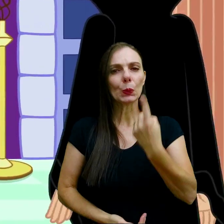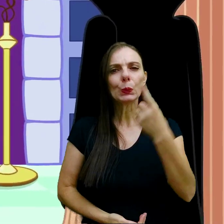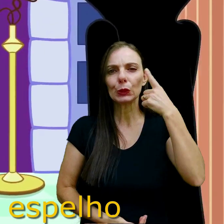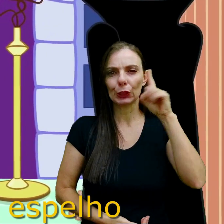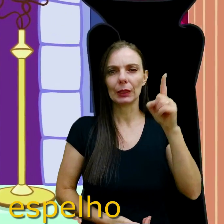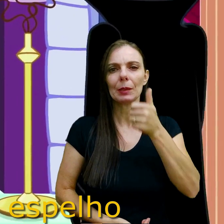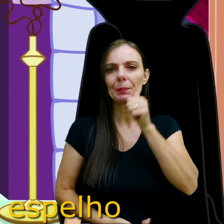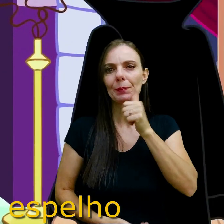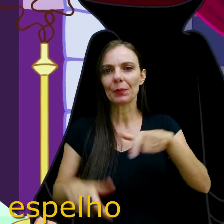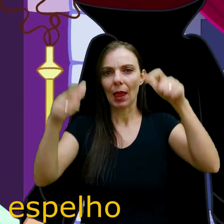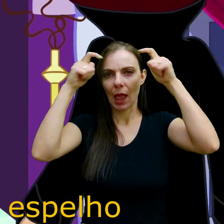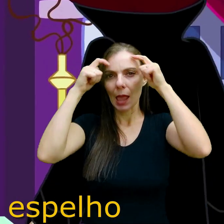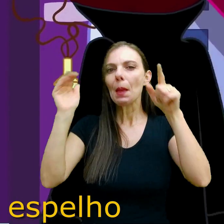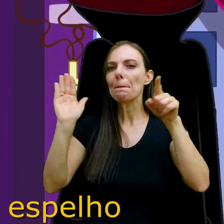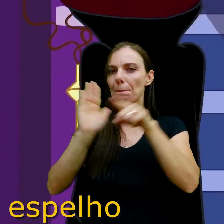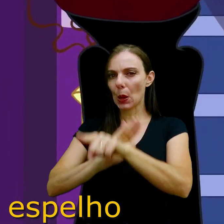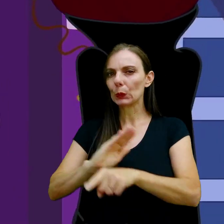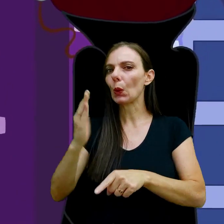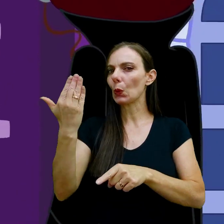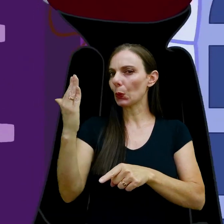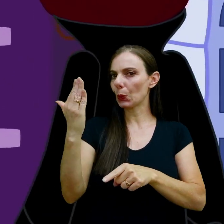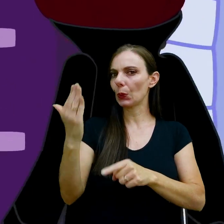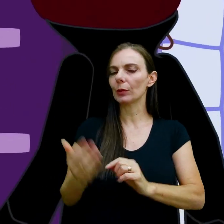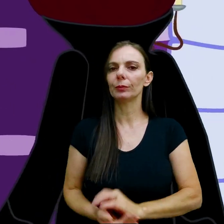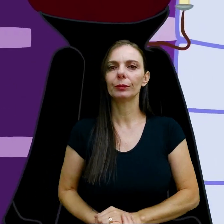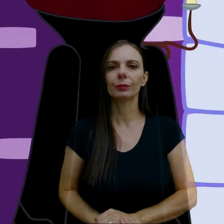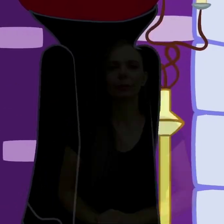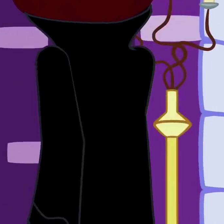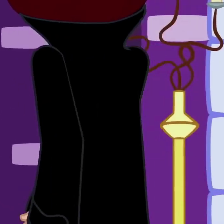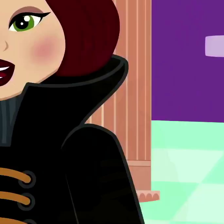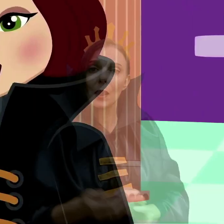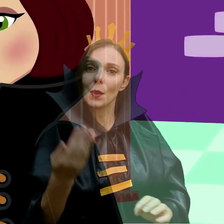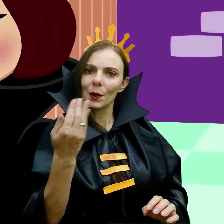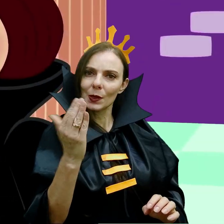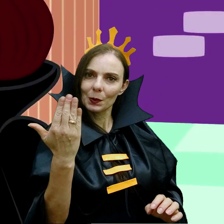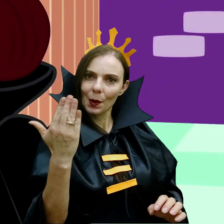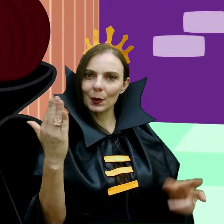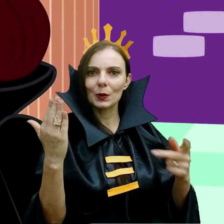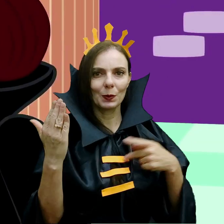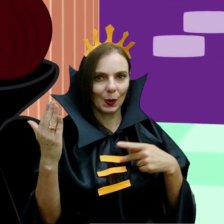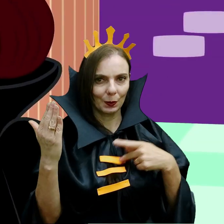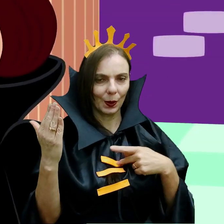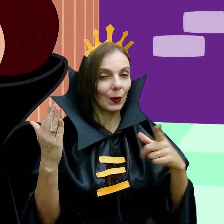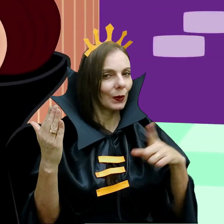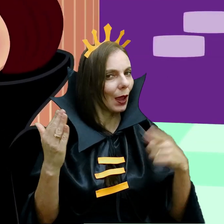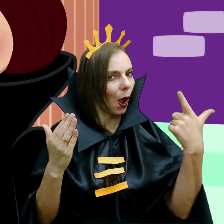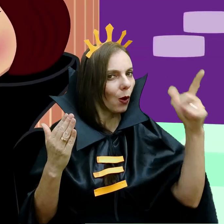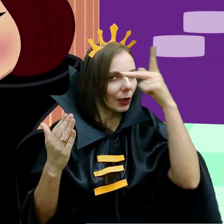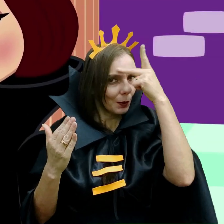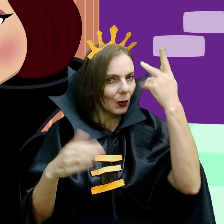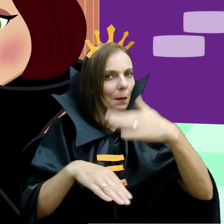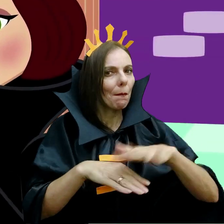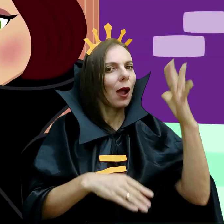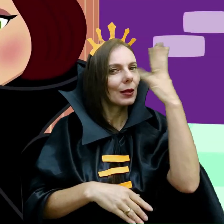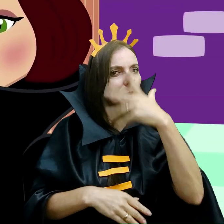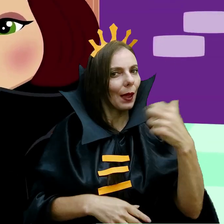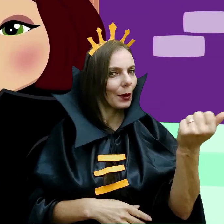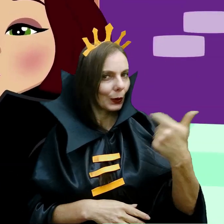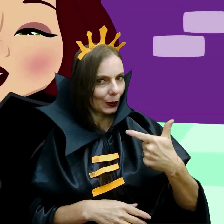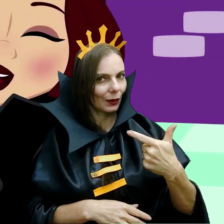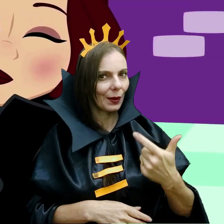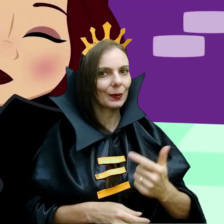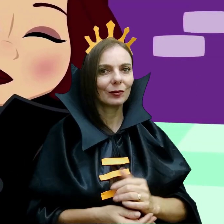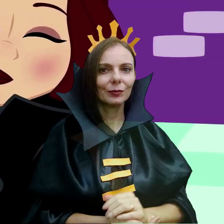Um dia, a rainha estava na frente do espelho e perguntou, Espelho, espelho meu, existe alguém mais